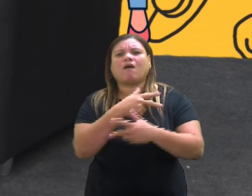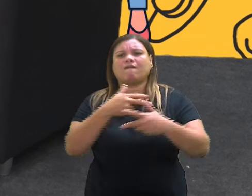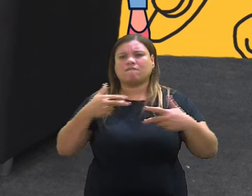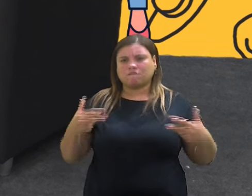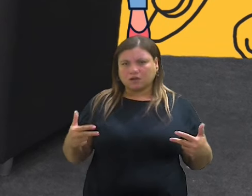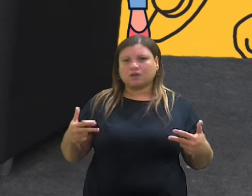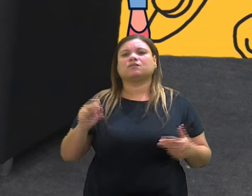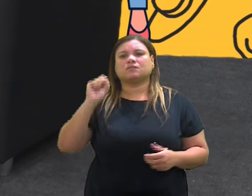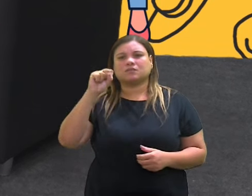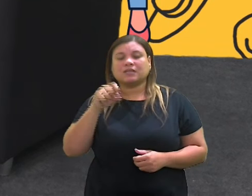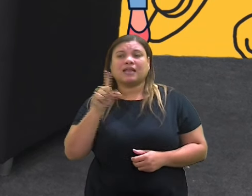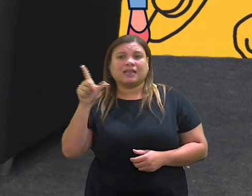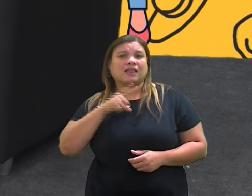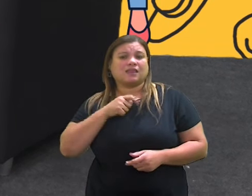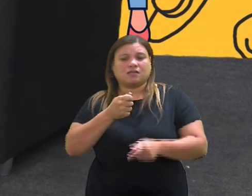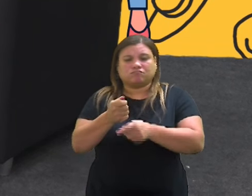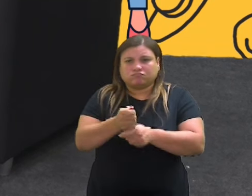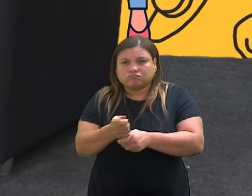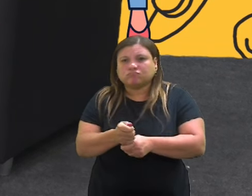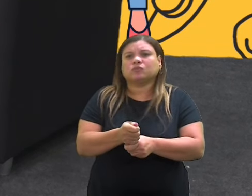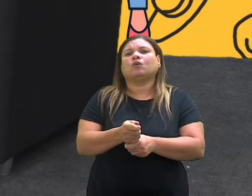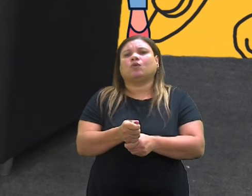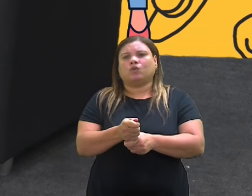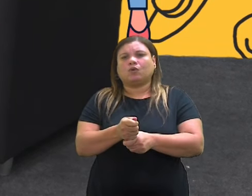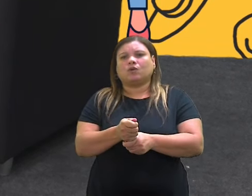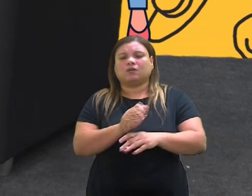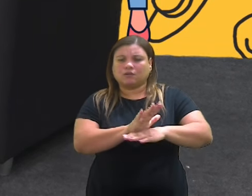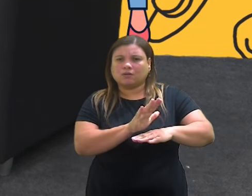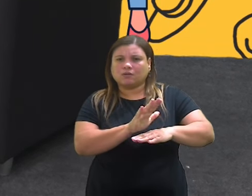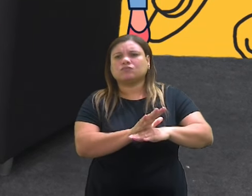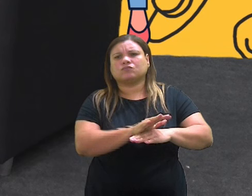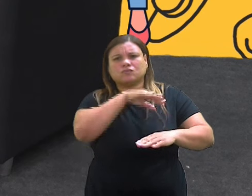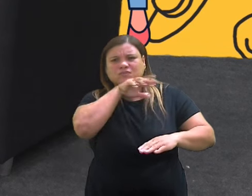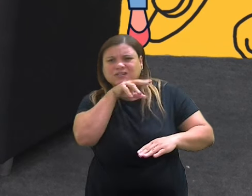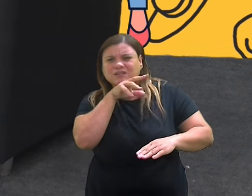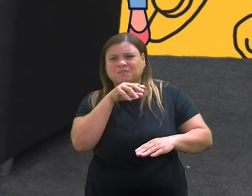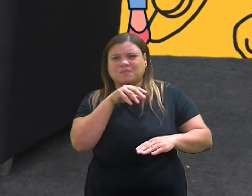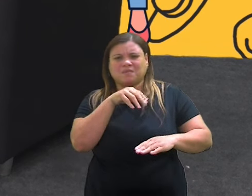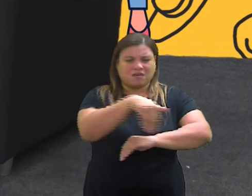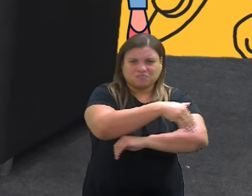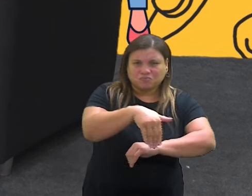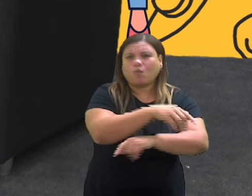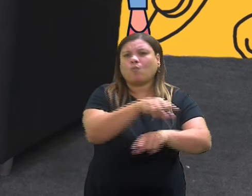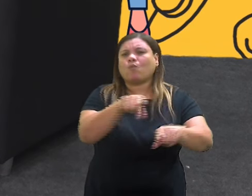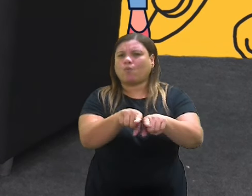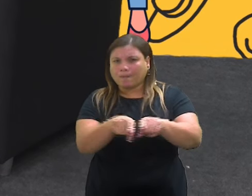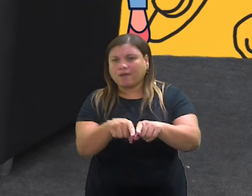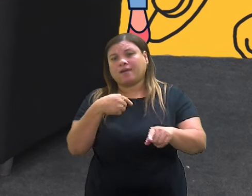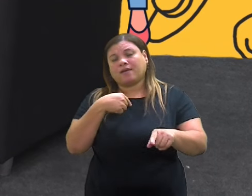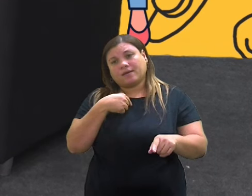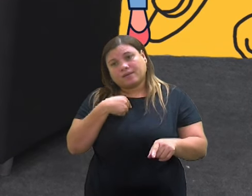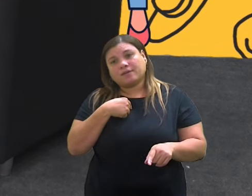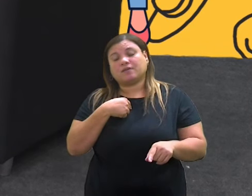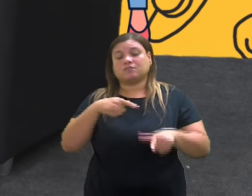de Zoonoses. Além disso, eu atendo em clínicas, a domicílio, né, cães e gatos. E também sou empresária no ramo de